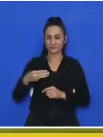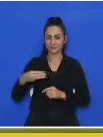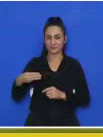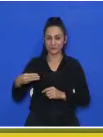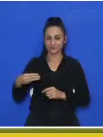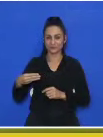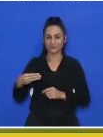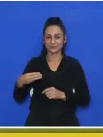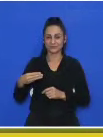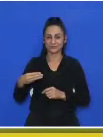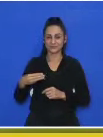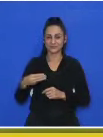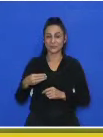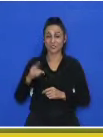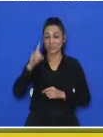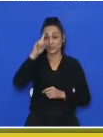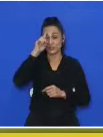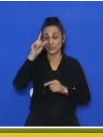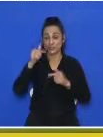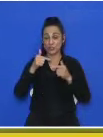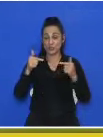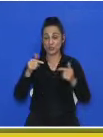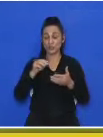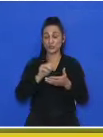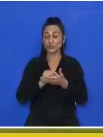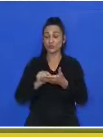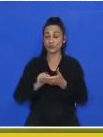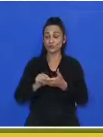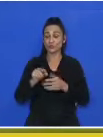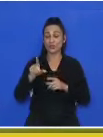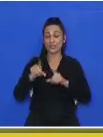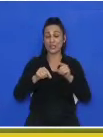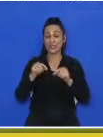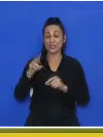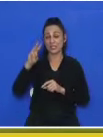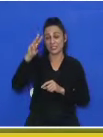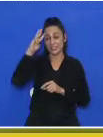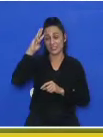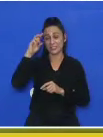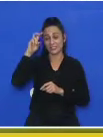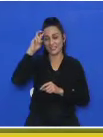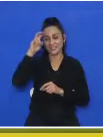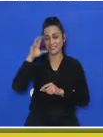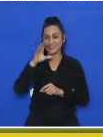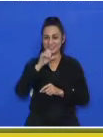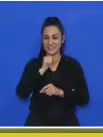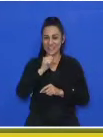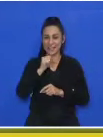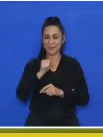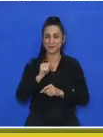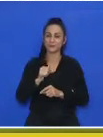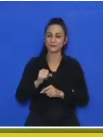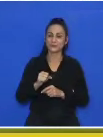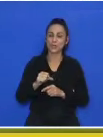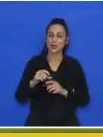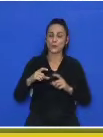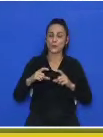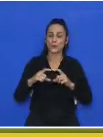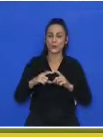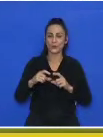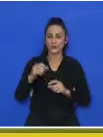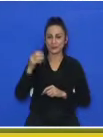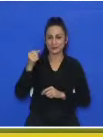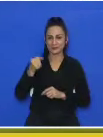23. Dia de sorte com sorteios às terças, quintas e sábados. Bola branca número